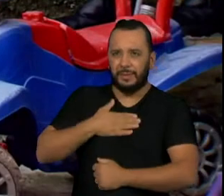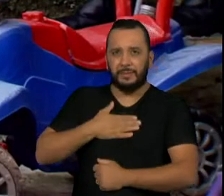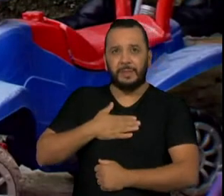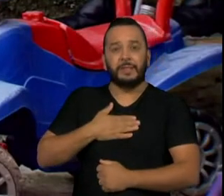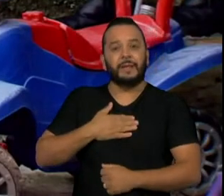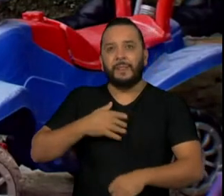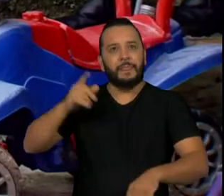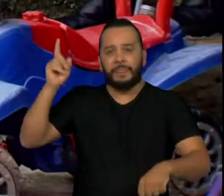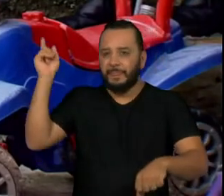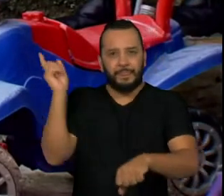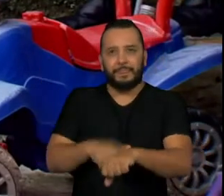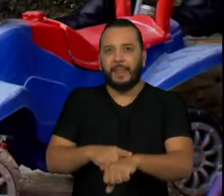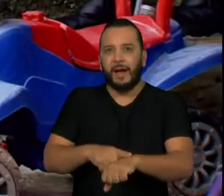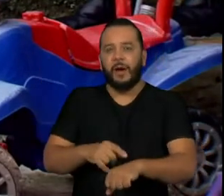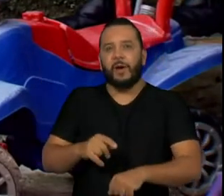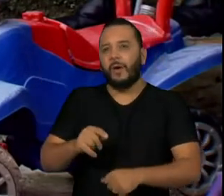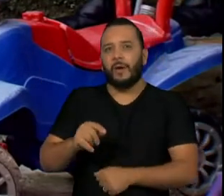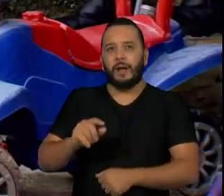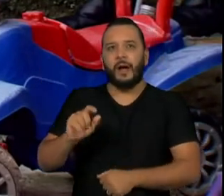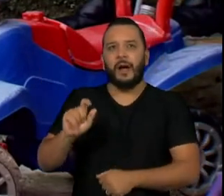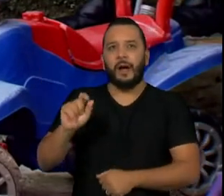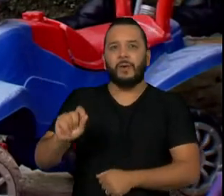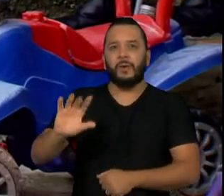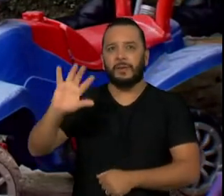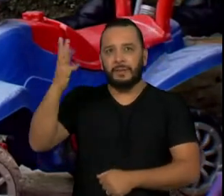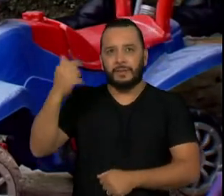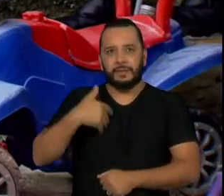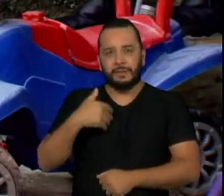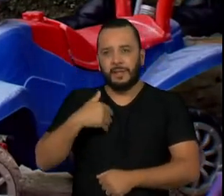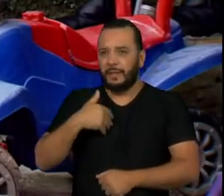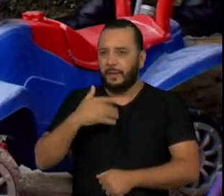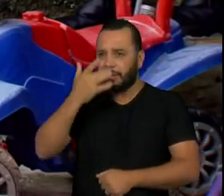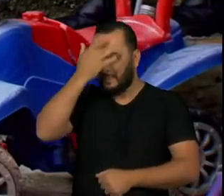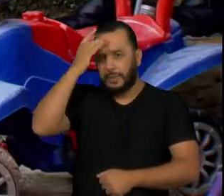falar, apareceu um passarinho bem na ventana, aí ele começou a cantar e eu